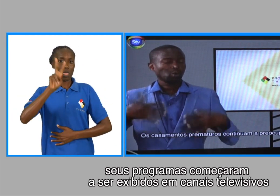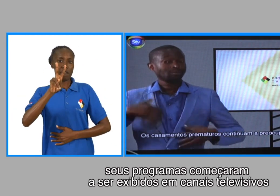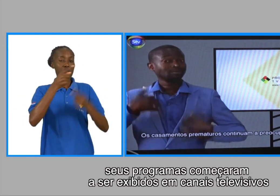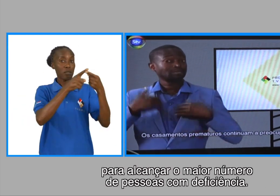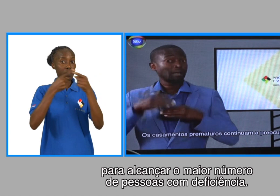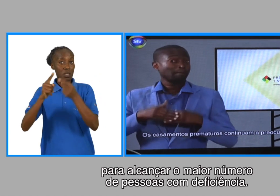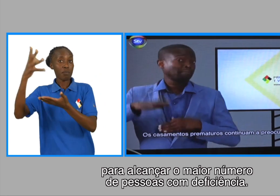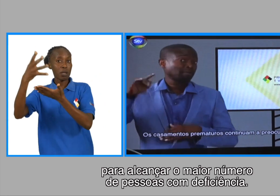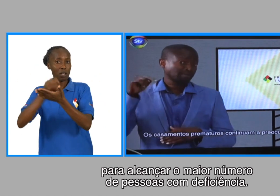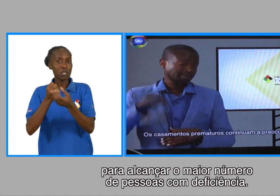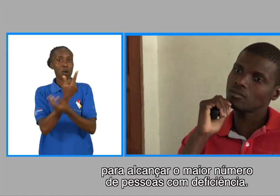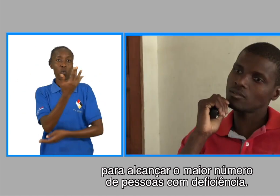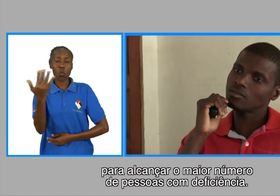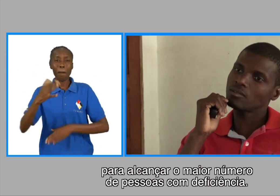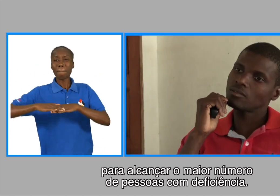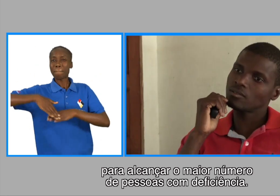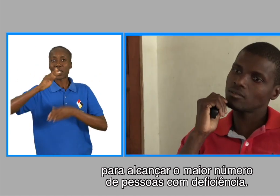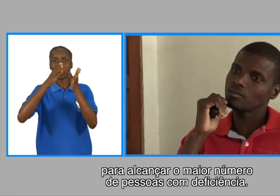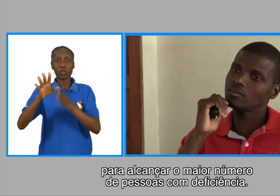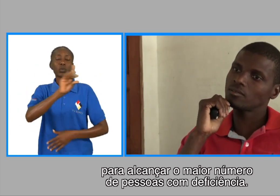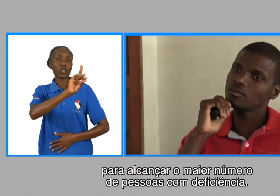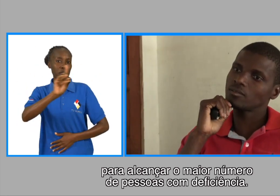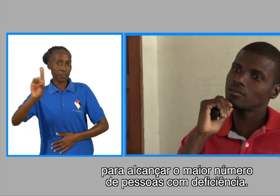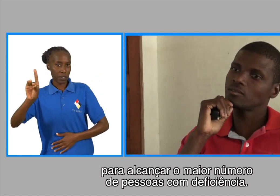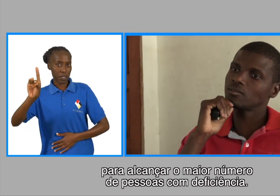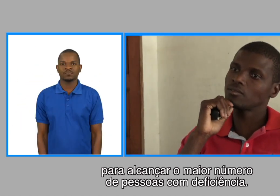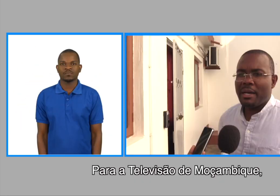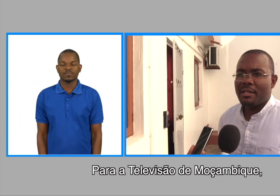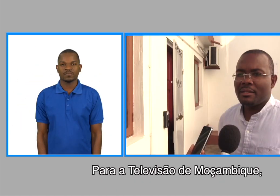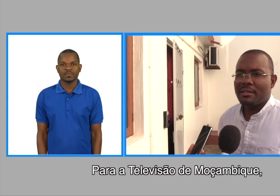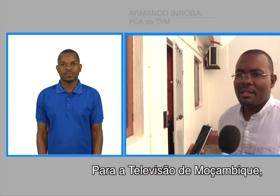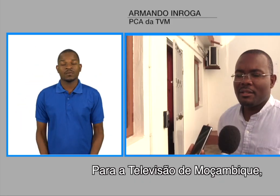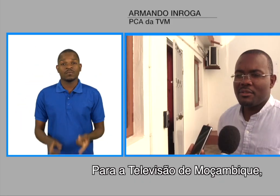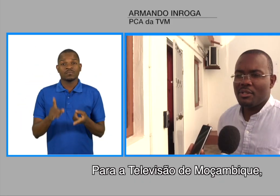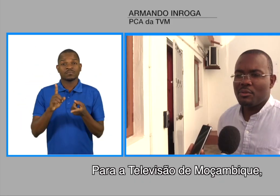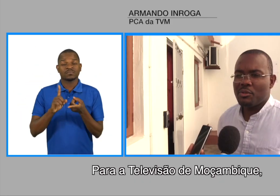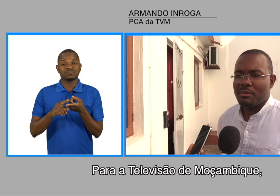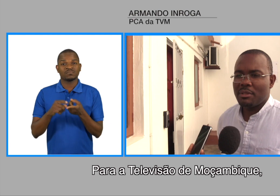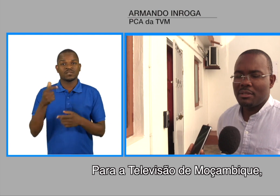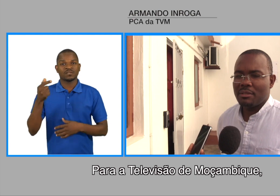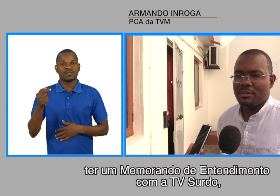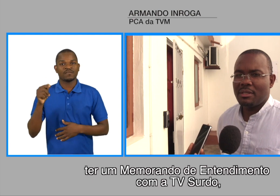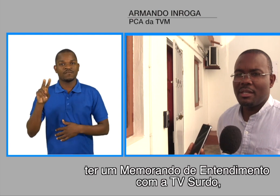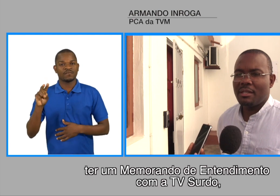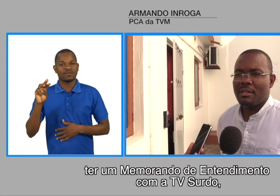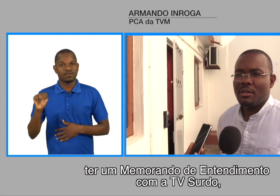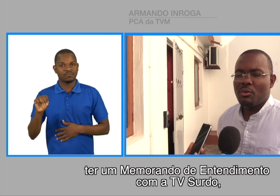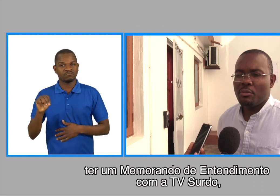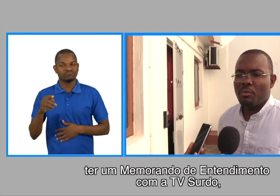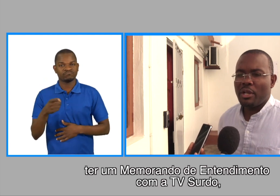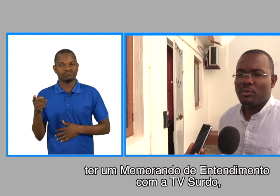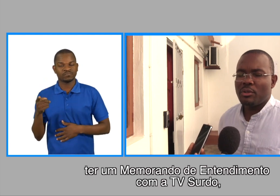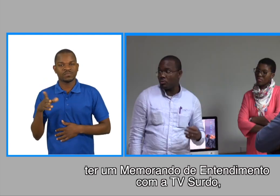televisivos para alcançar o maior número de pessoas com deficiência. Para a televisão de Moçambique, ter